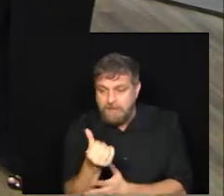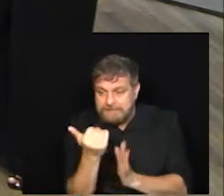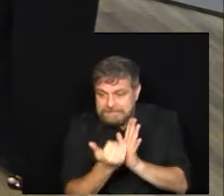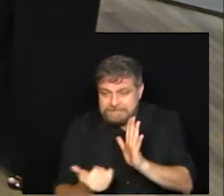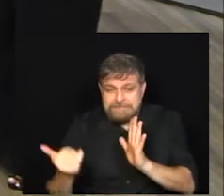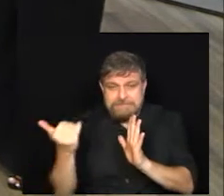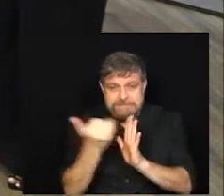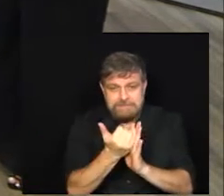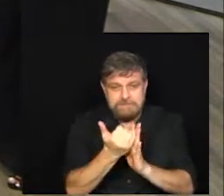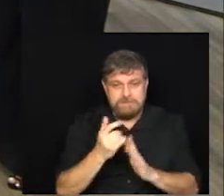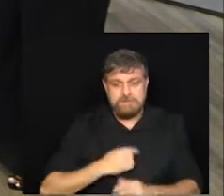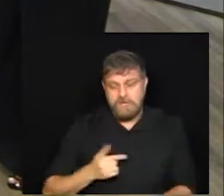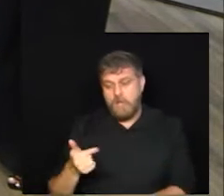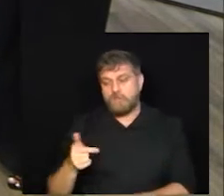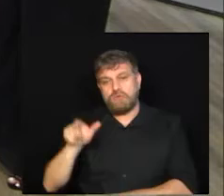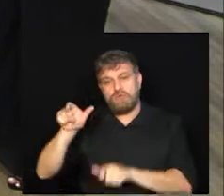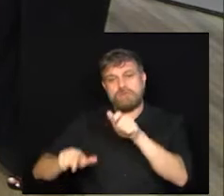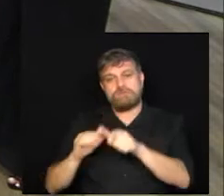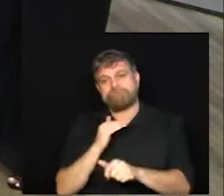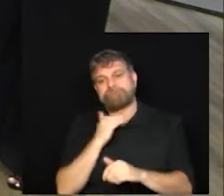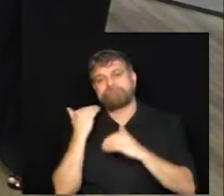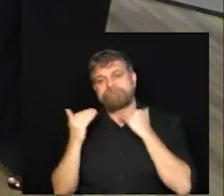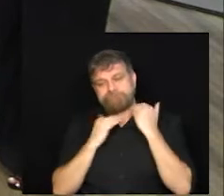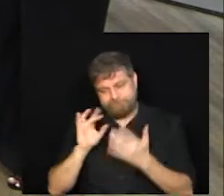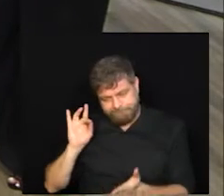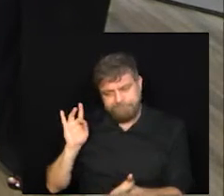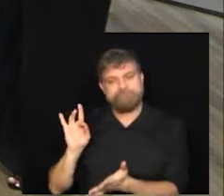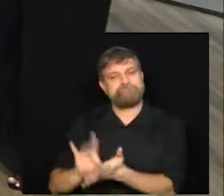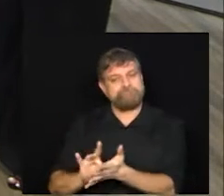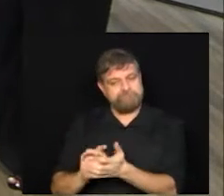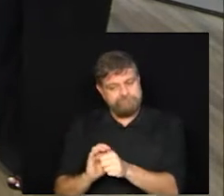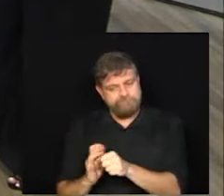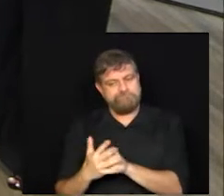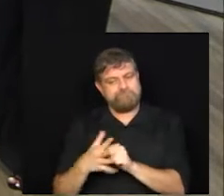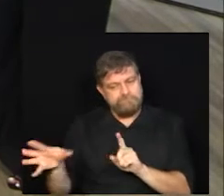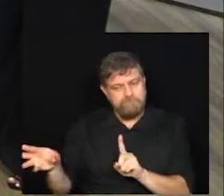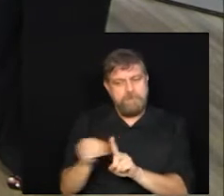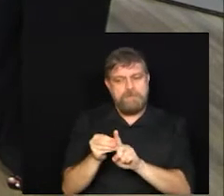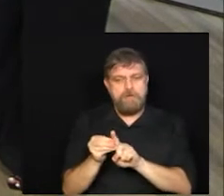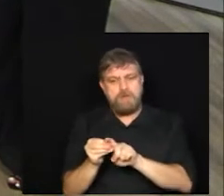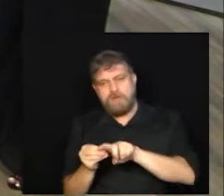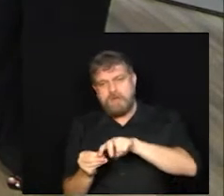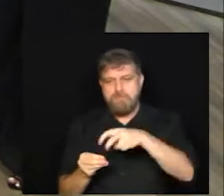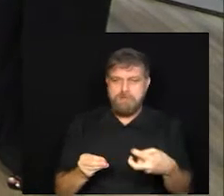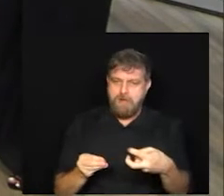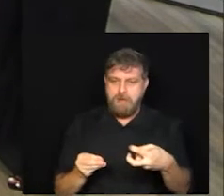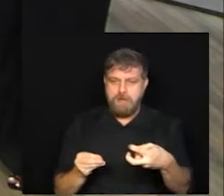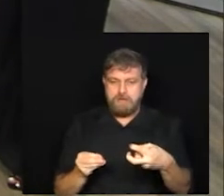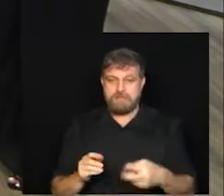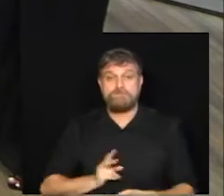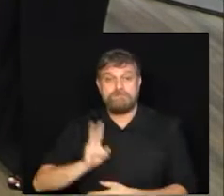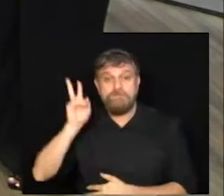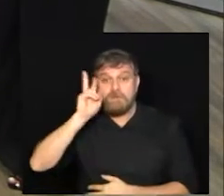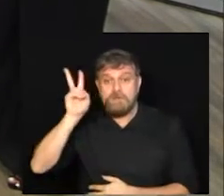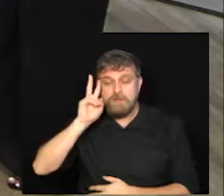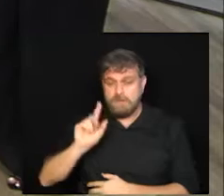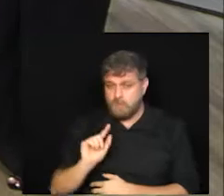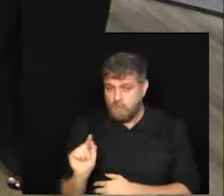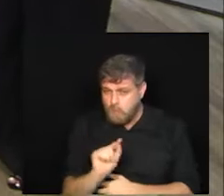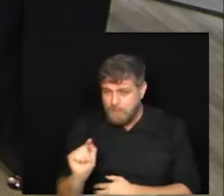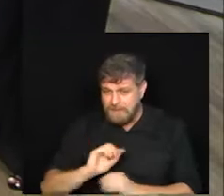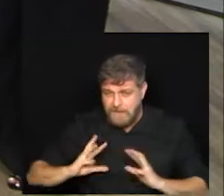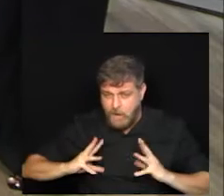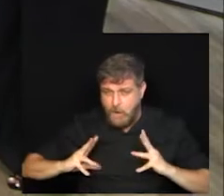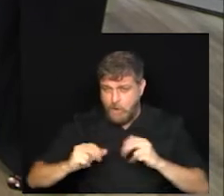e 12 óbitos também confirmados pela Covid-19. Lembrando que não necessariamente todos esses